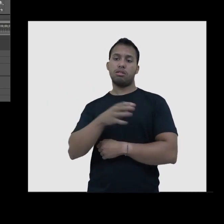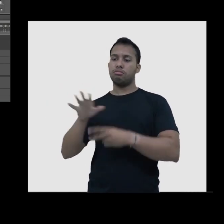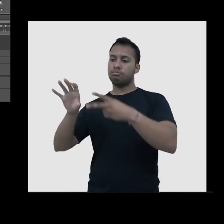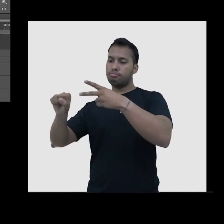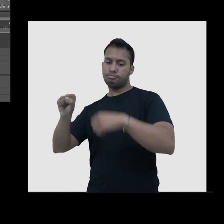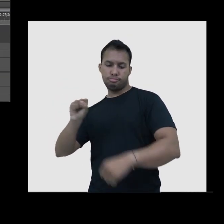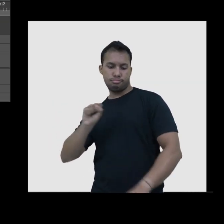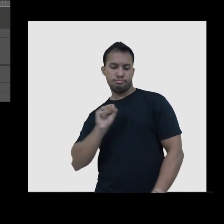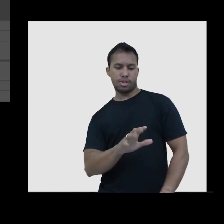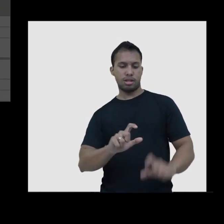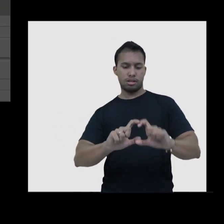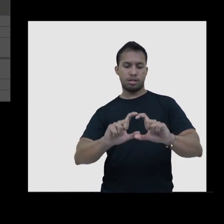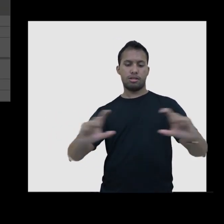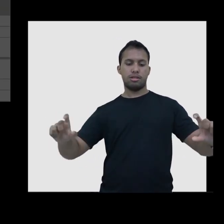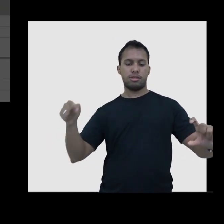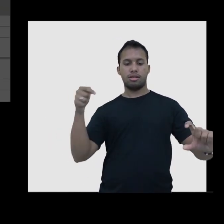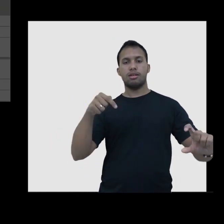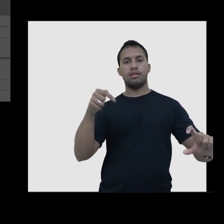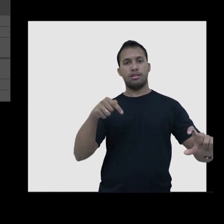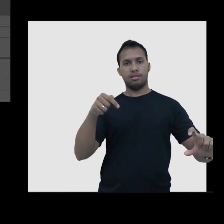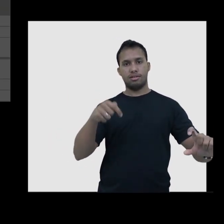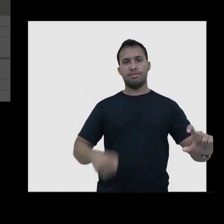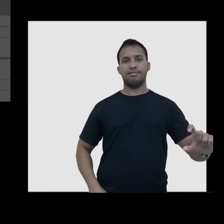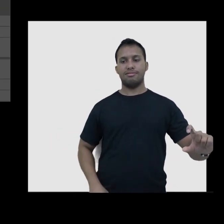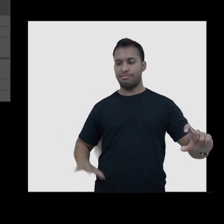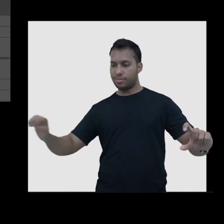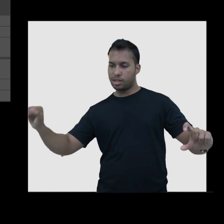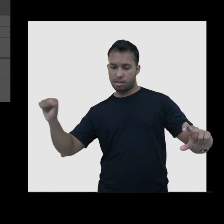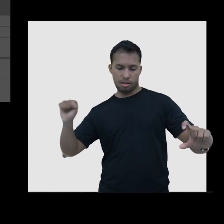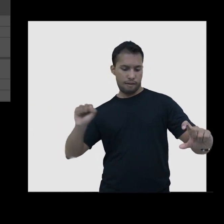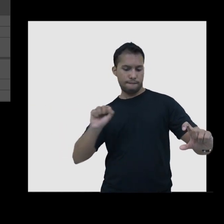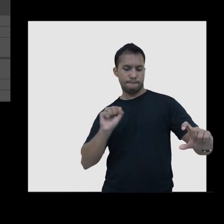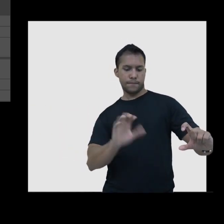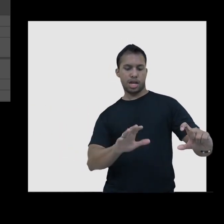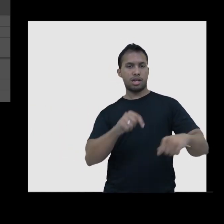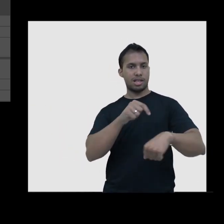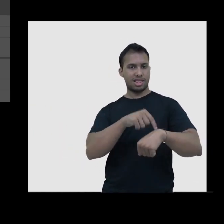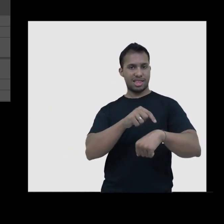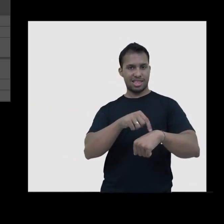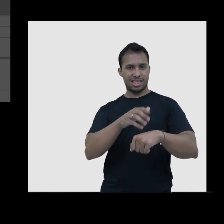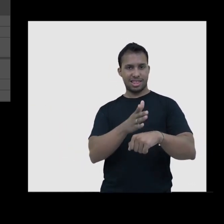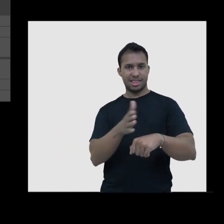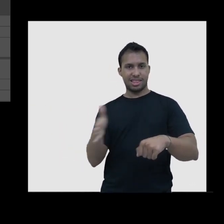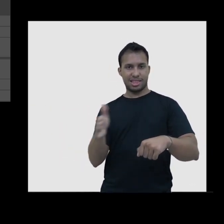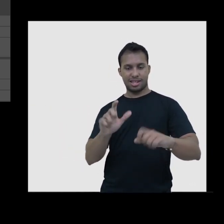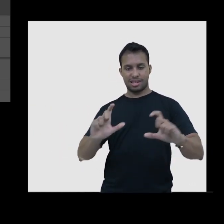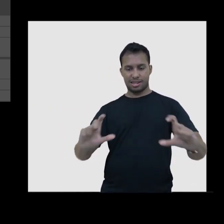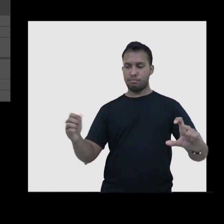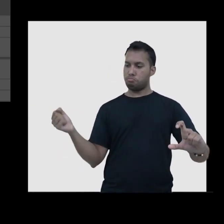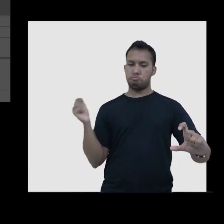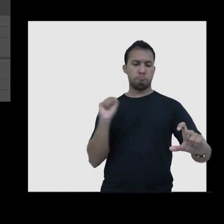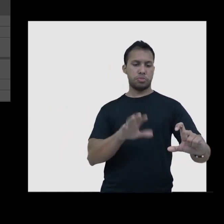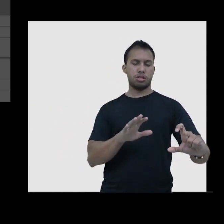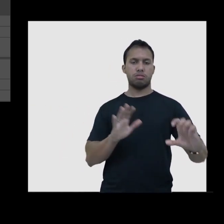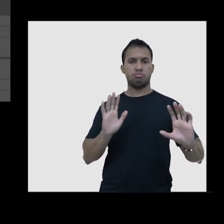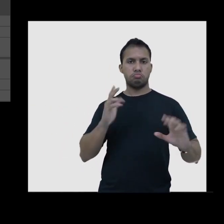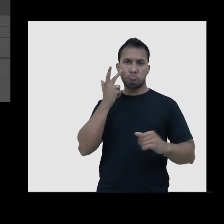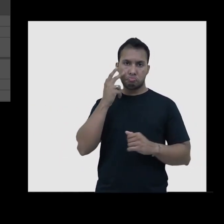a timeline, para uma das camadas, já trazendo o áudio e o vídeo juntos. E vou